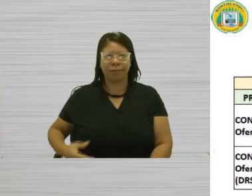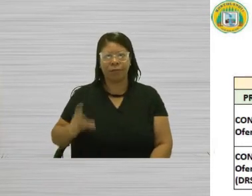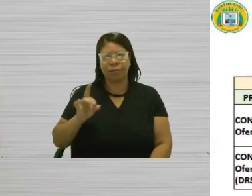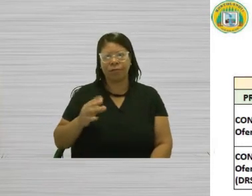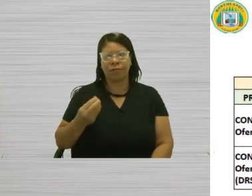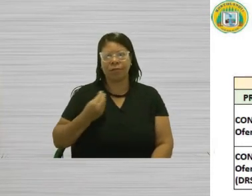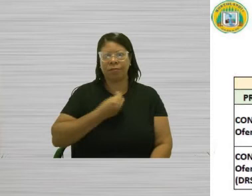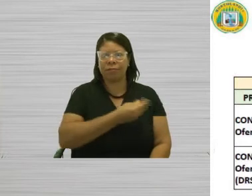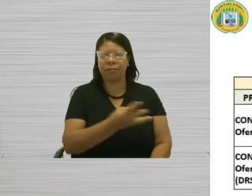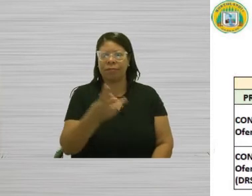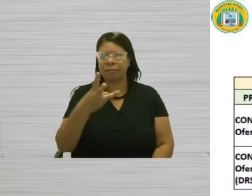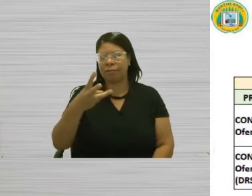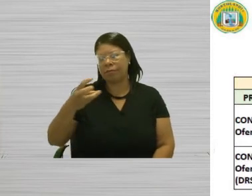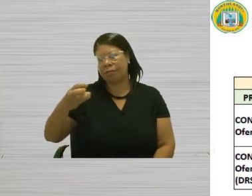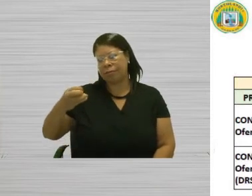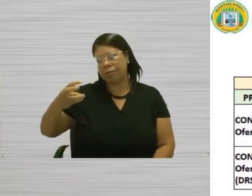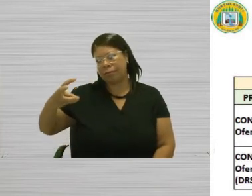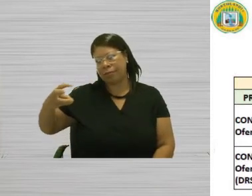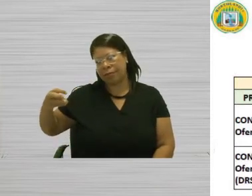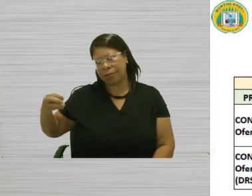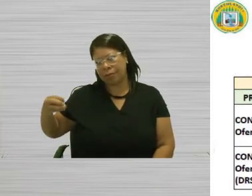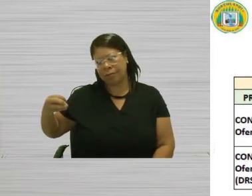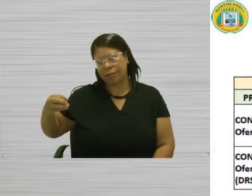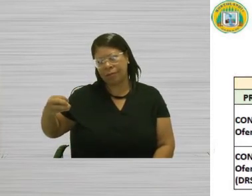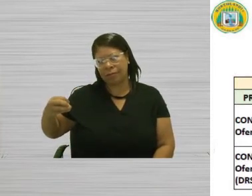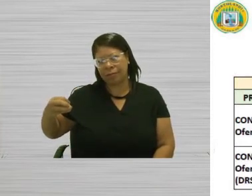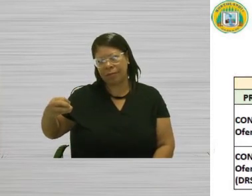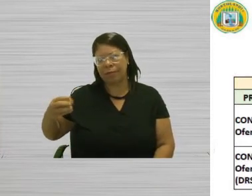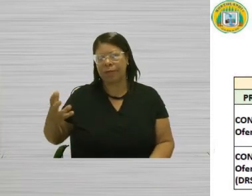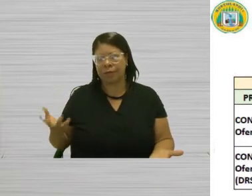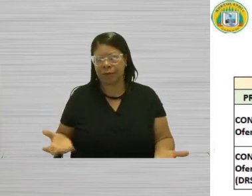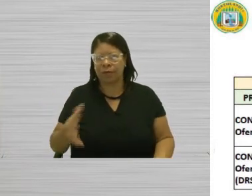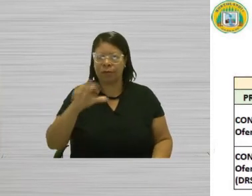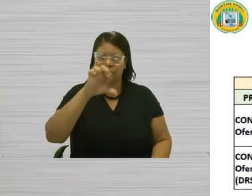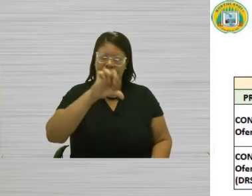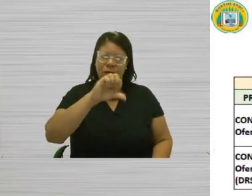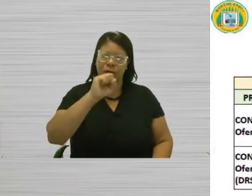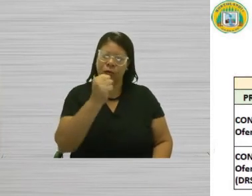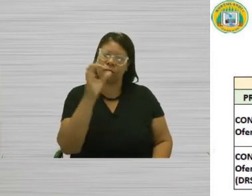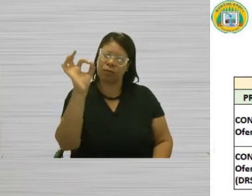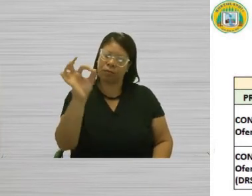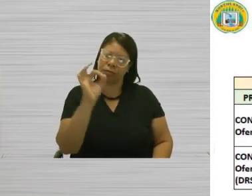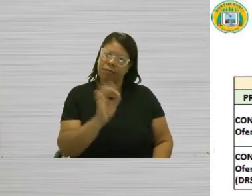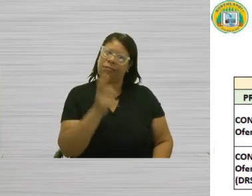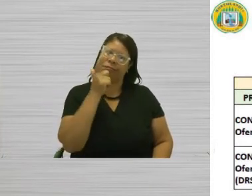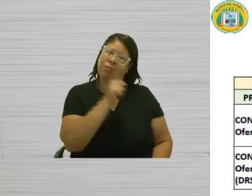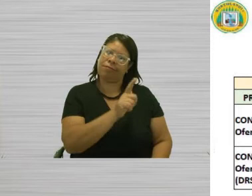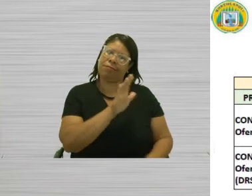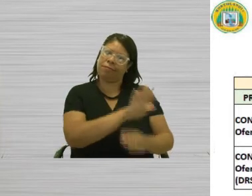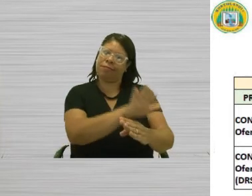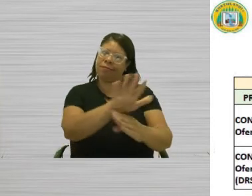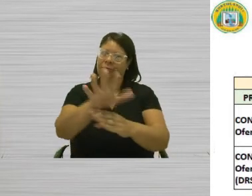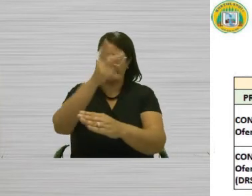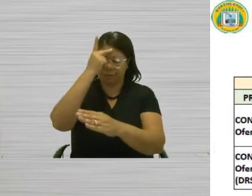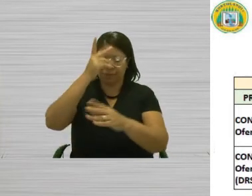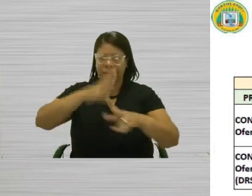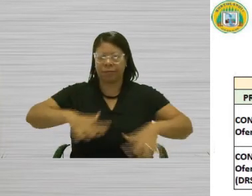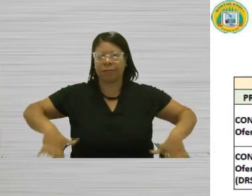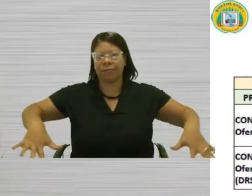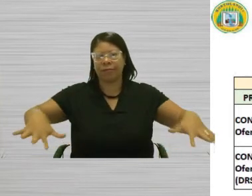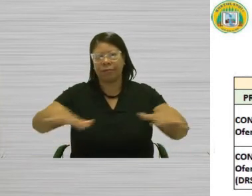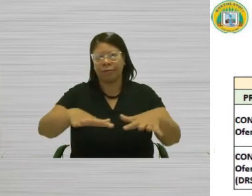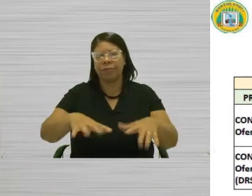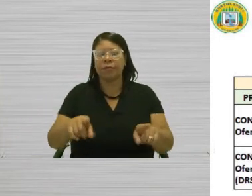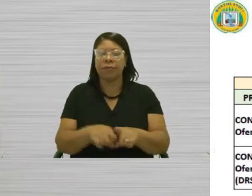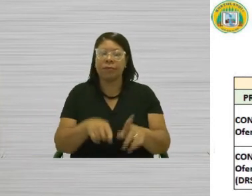com 98% da assistência prestada pelo município. Na parte de exames